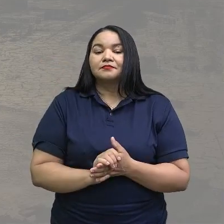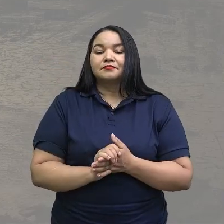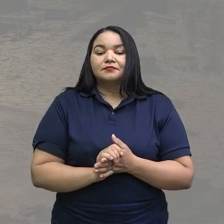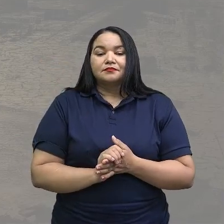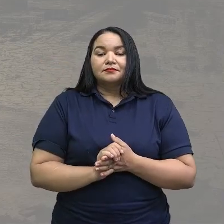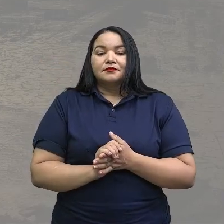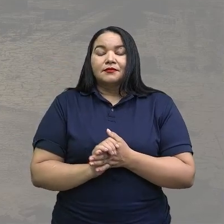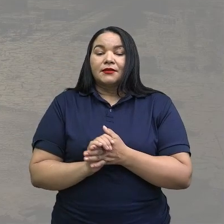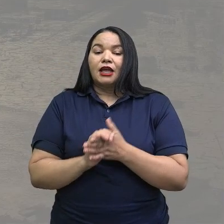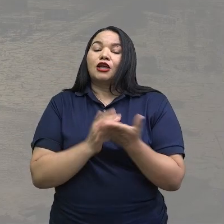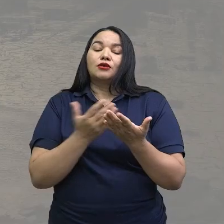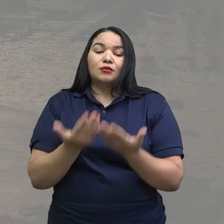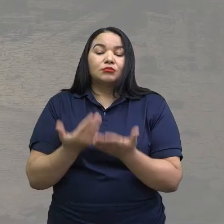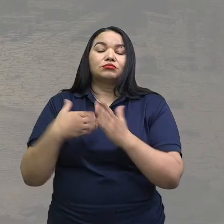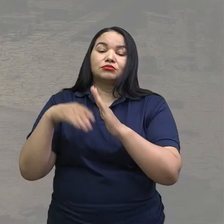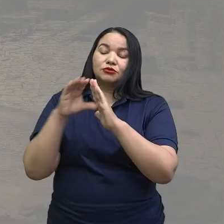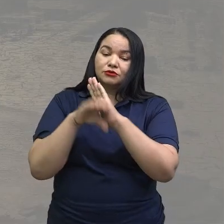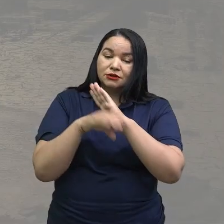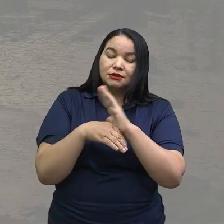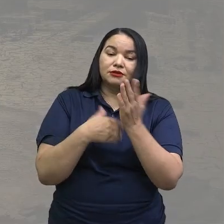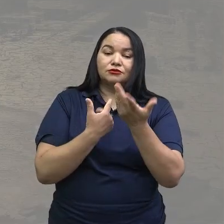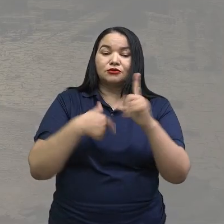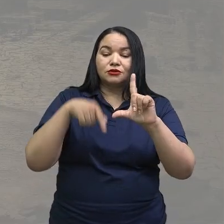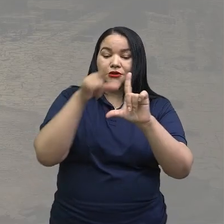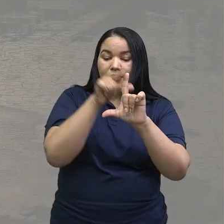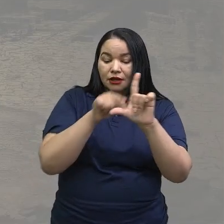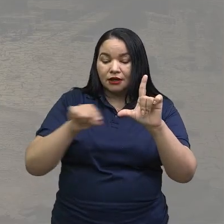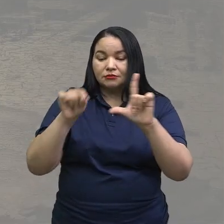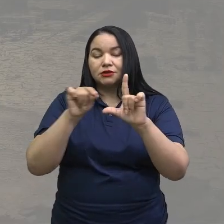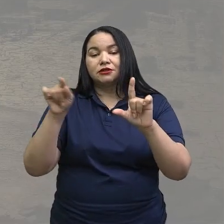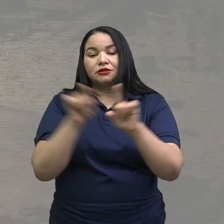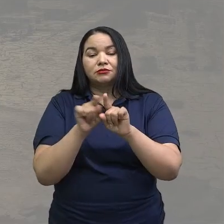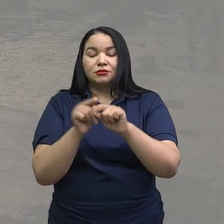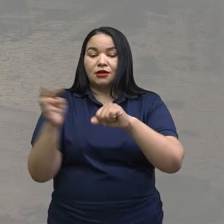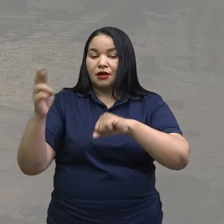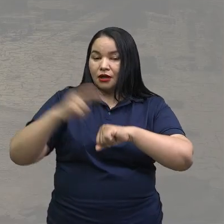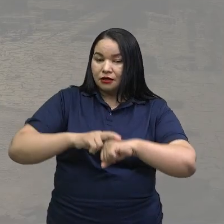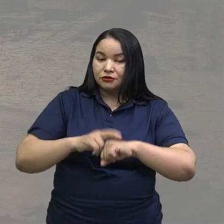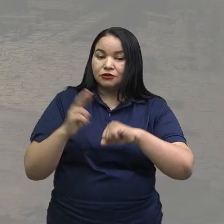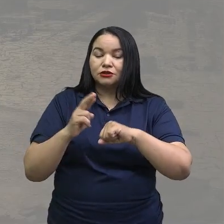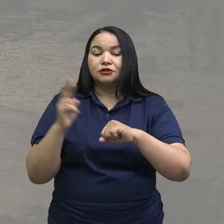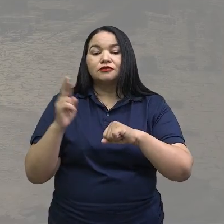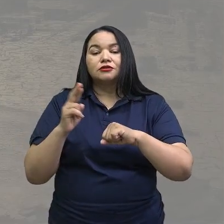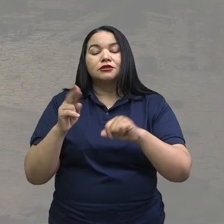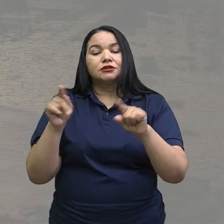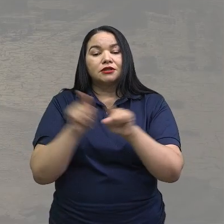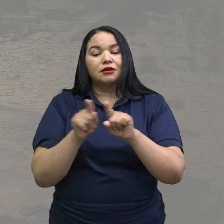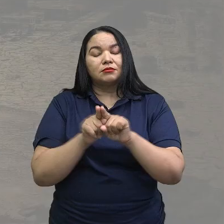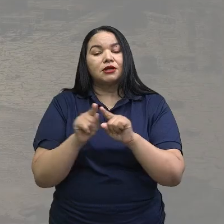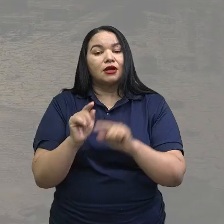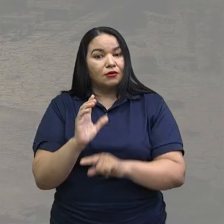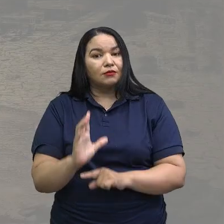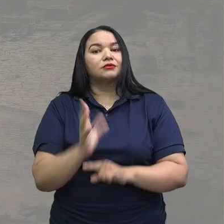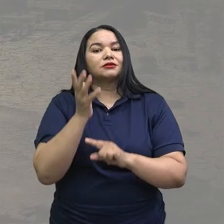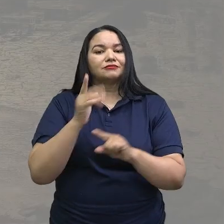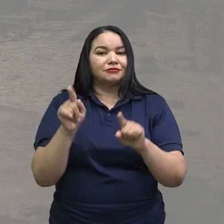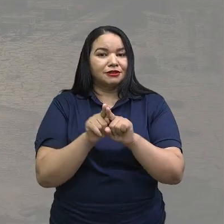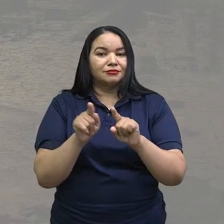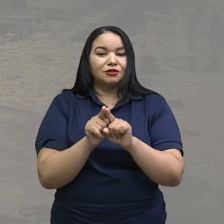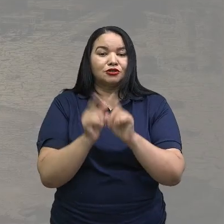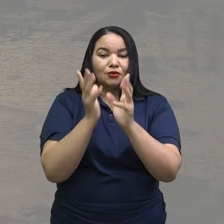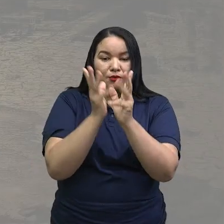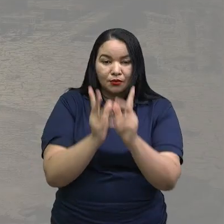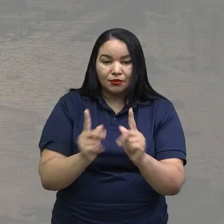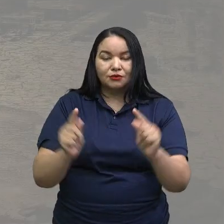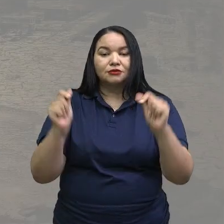pouquinho esses conceitos de decaimento, né, radioativo, e entender um pouquinho sobre esse fenômeno do desaparecimento